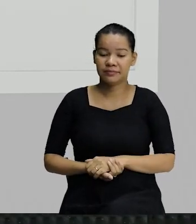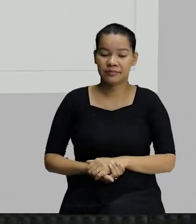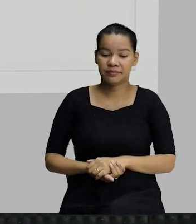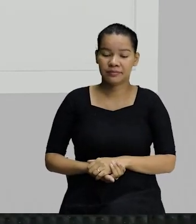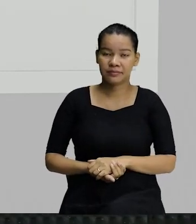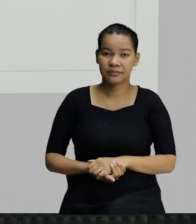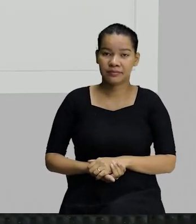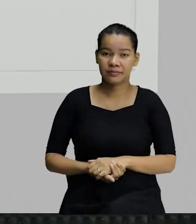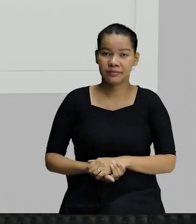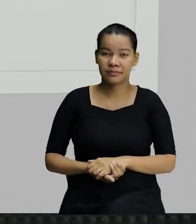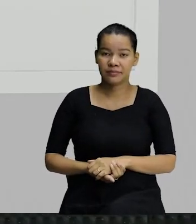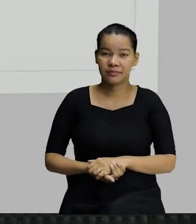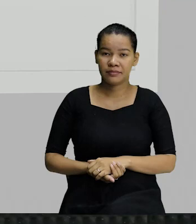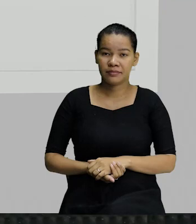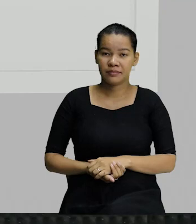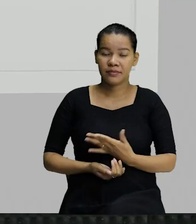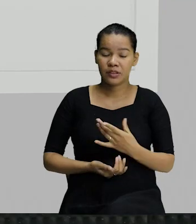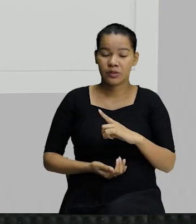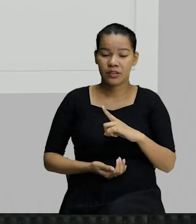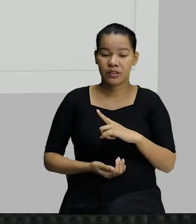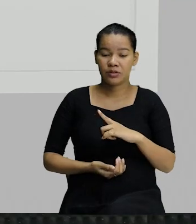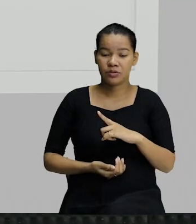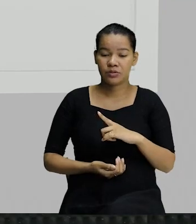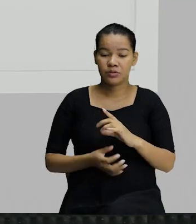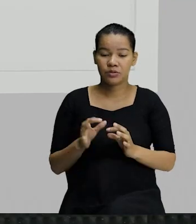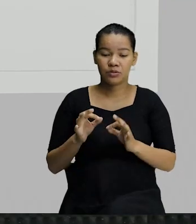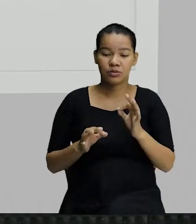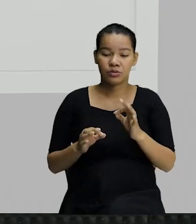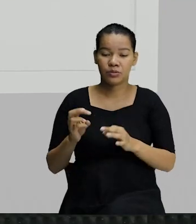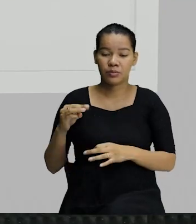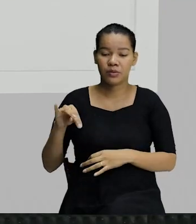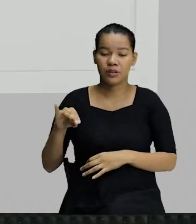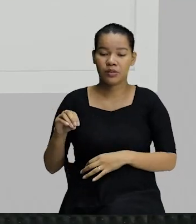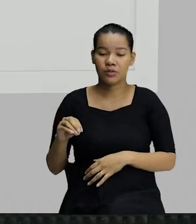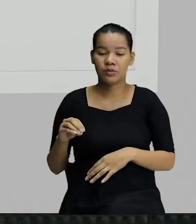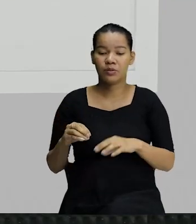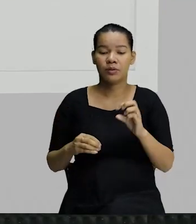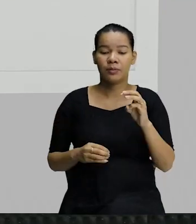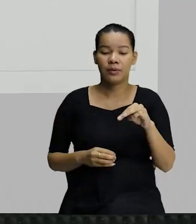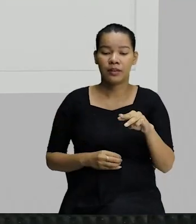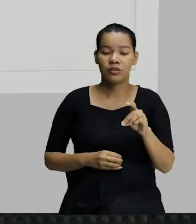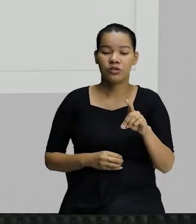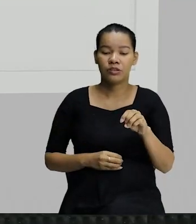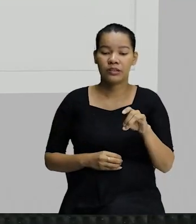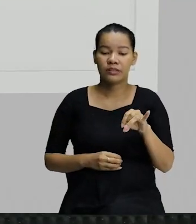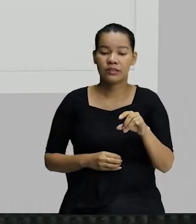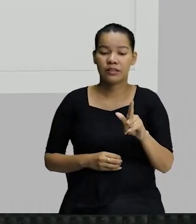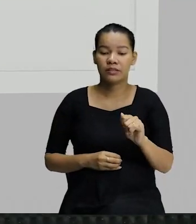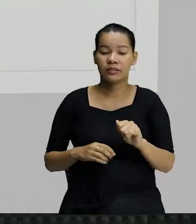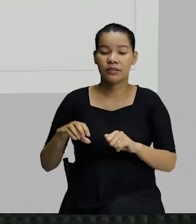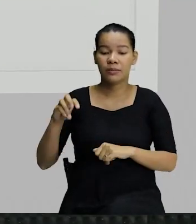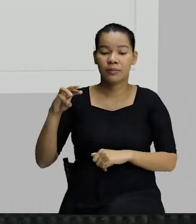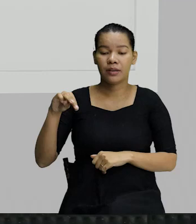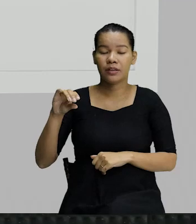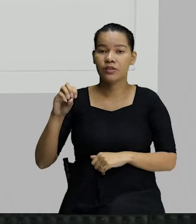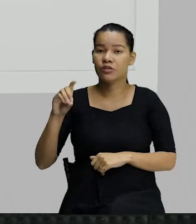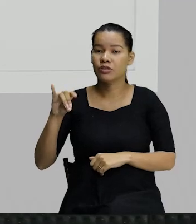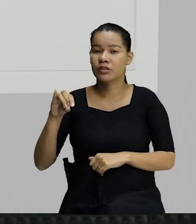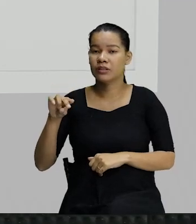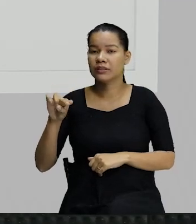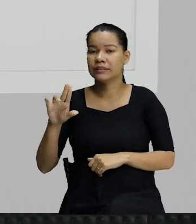certo? Então eu tenho justo meio, justa medida, eu tenho uma mediana. Todos eles trazendo para a